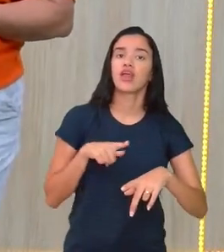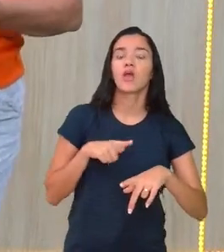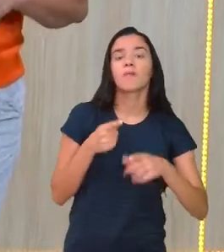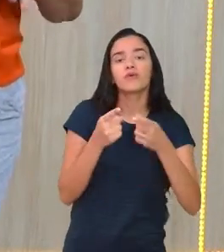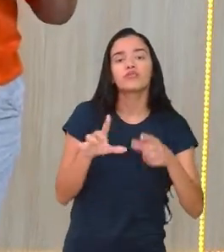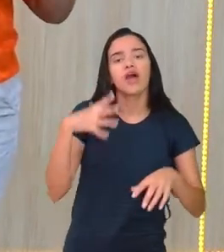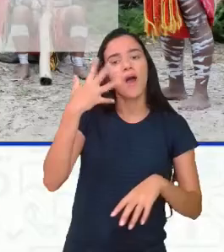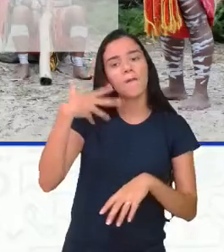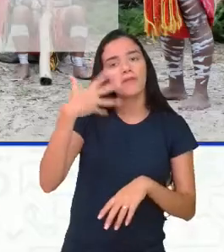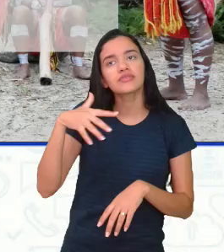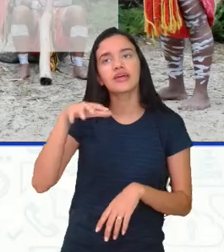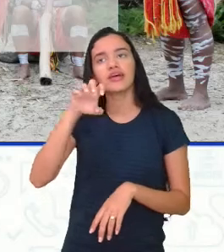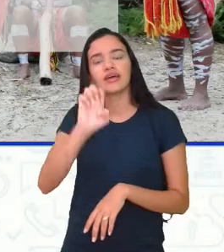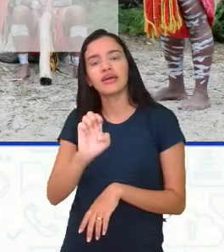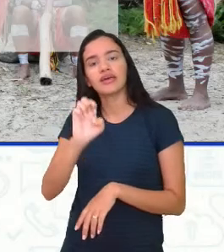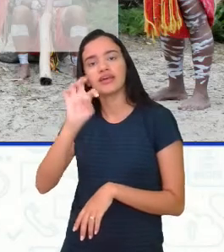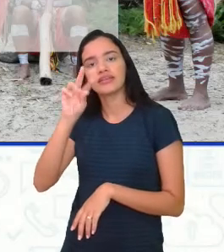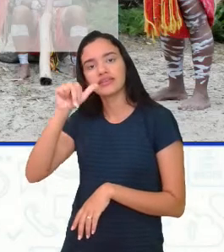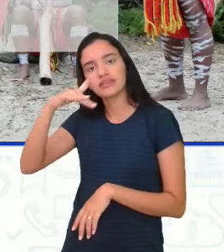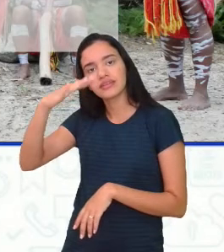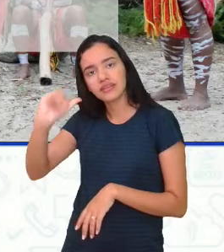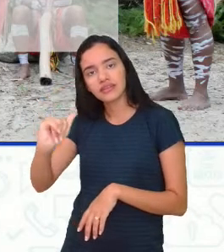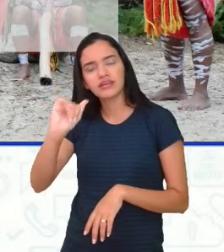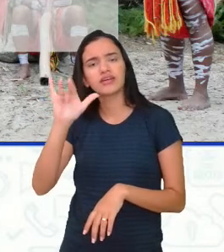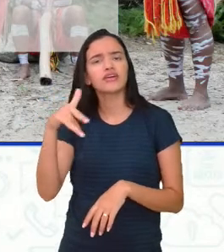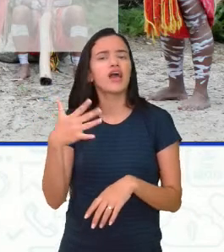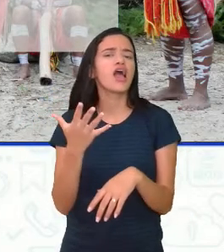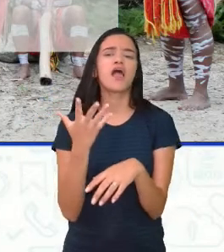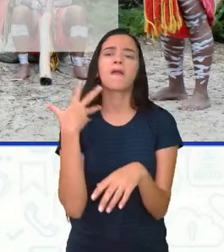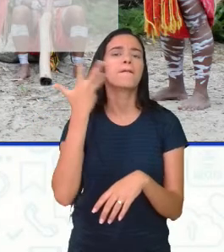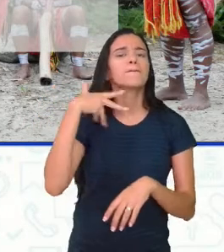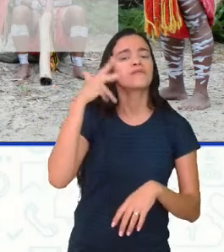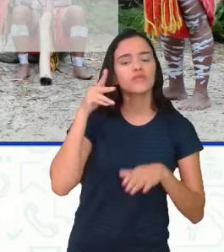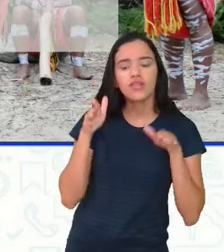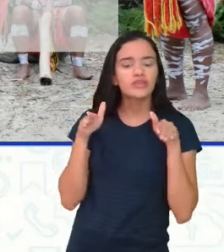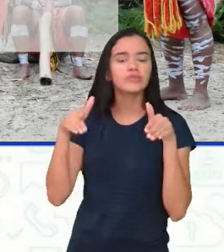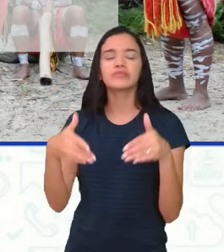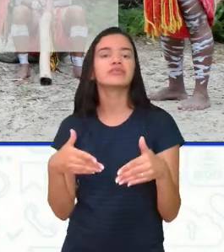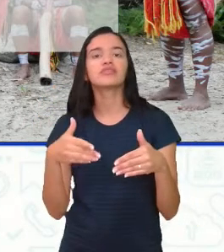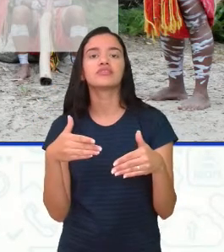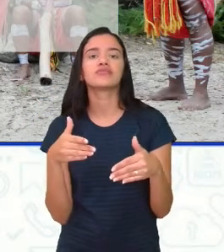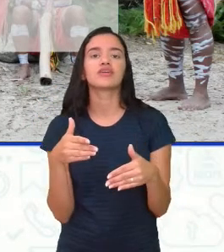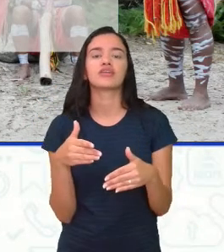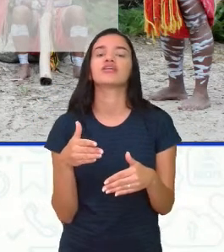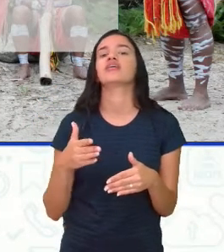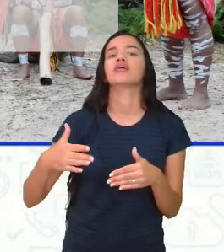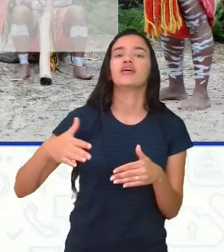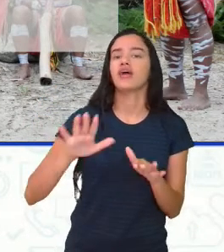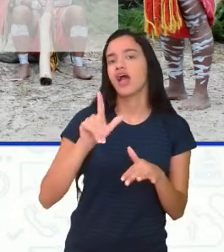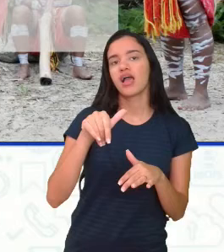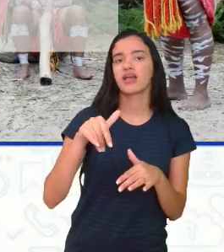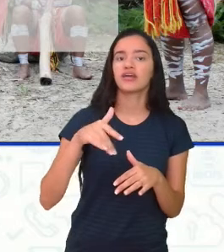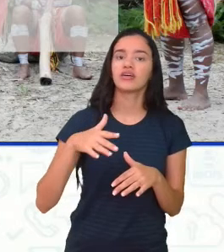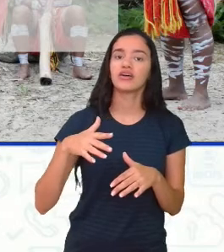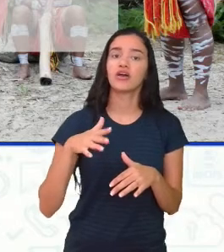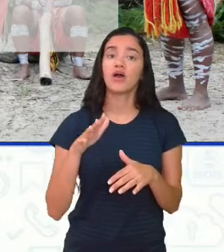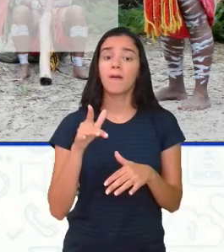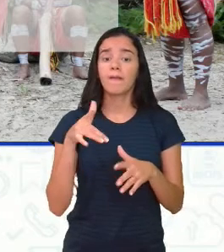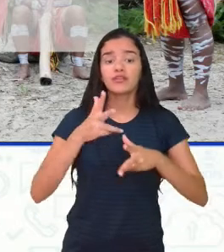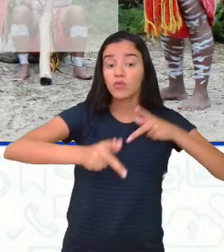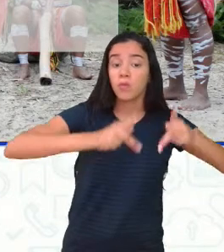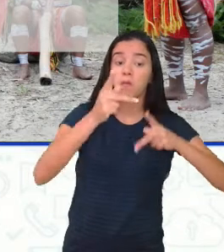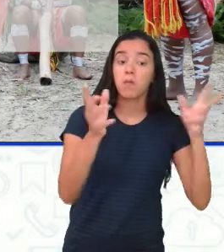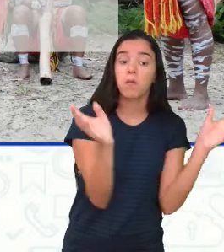étnica, que é aquela música mais específica de uma determinada, de um determinado